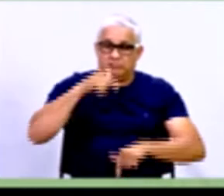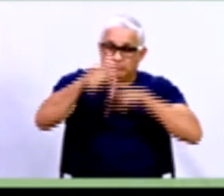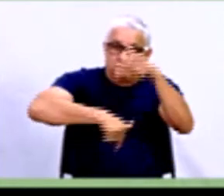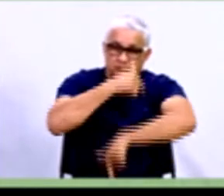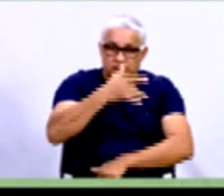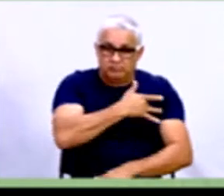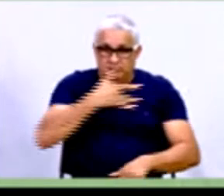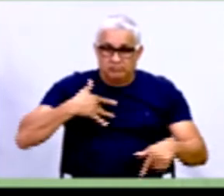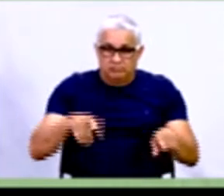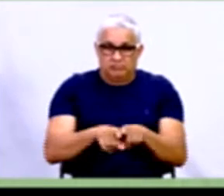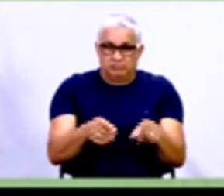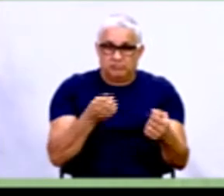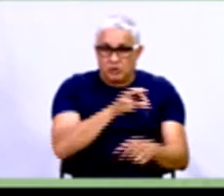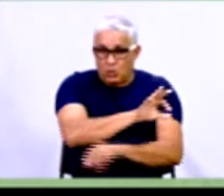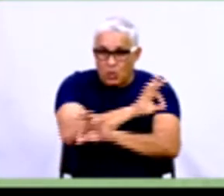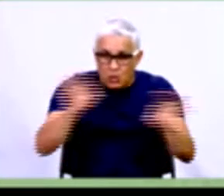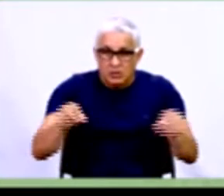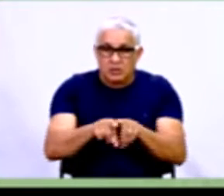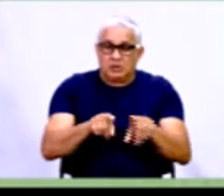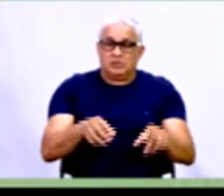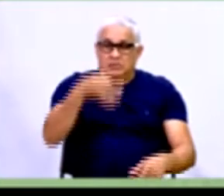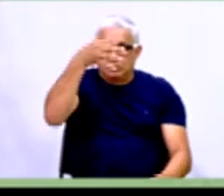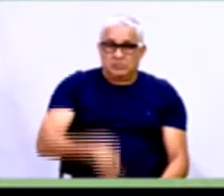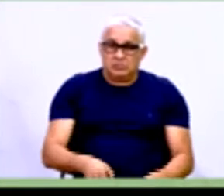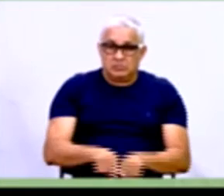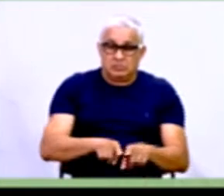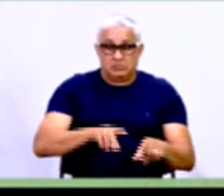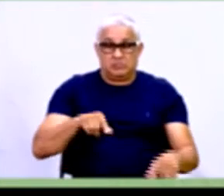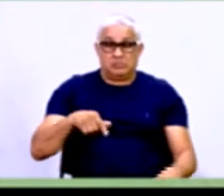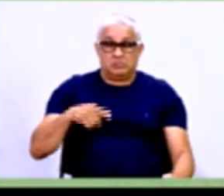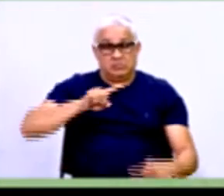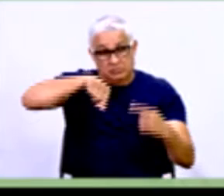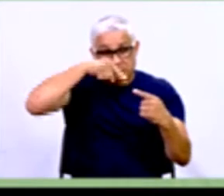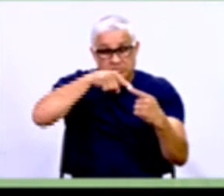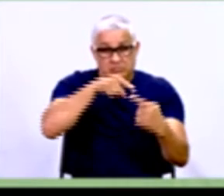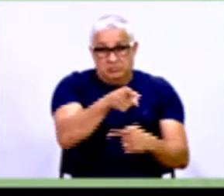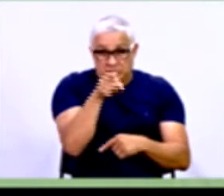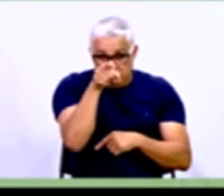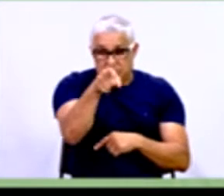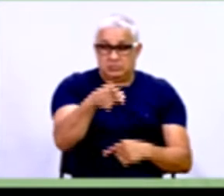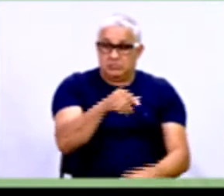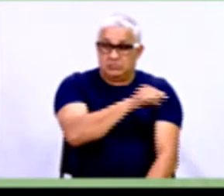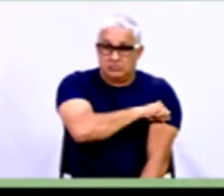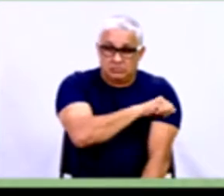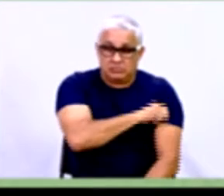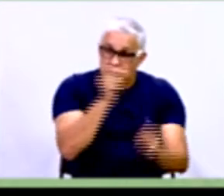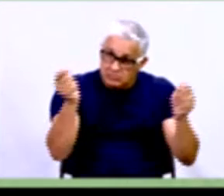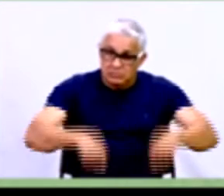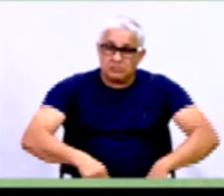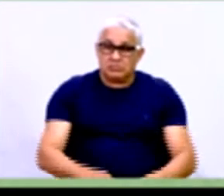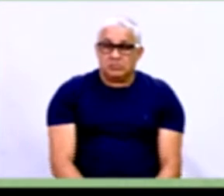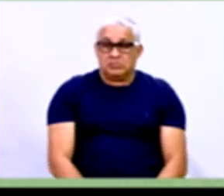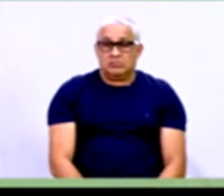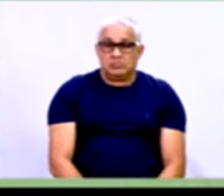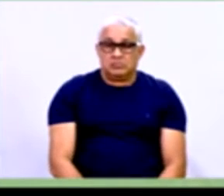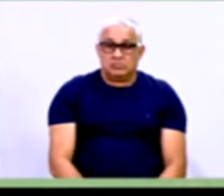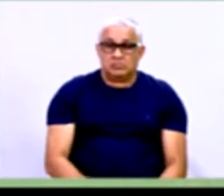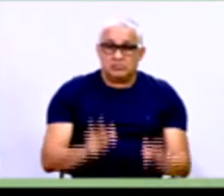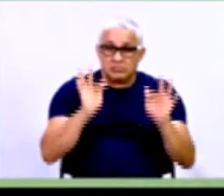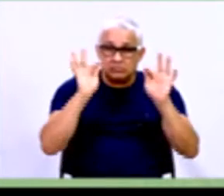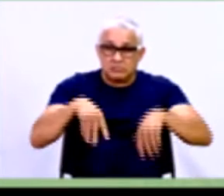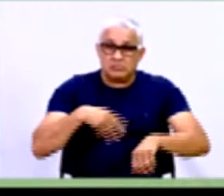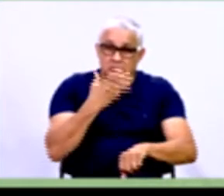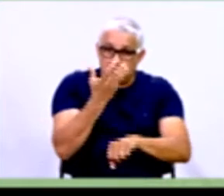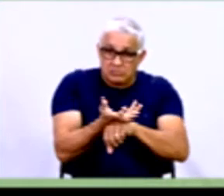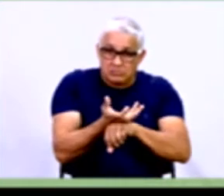ambientalmente correto. Nós pretendemos dessa forma que você, estudante, possa, ao findar essa